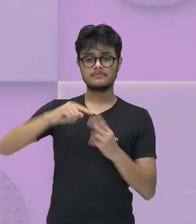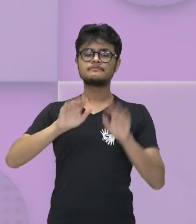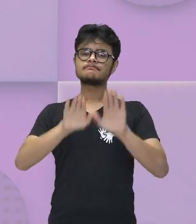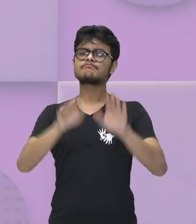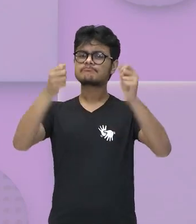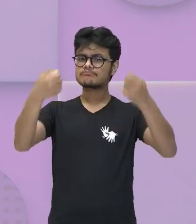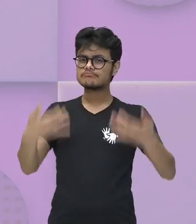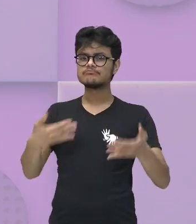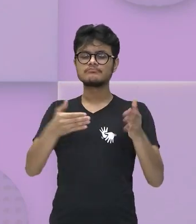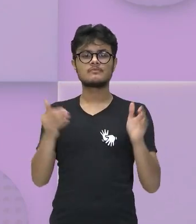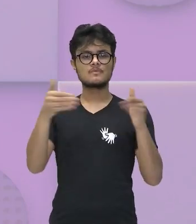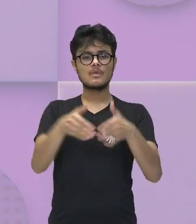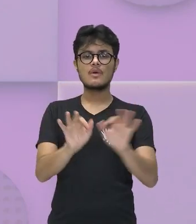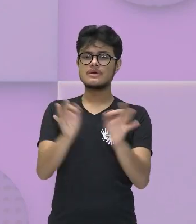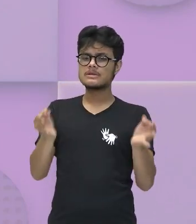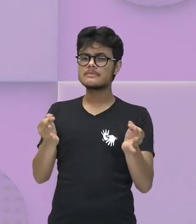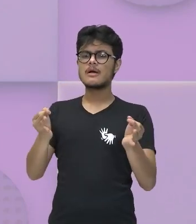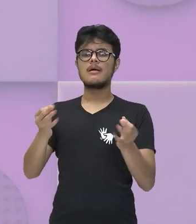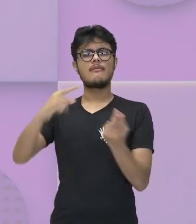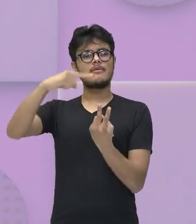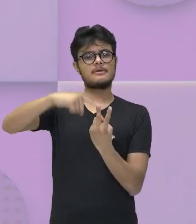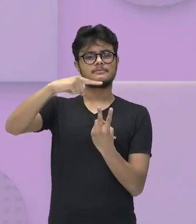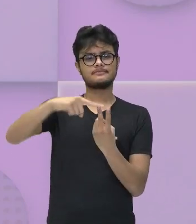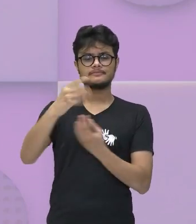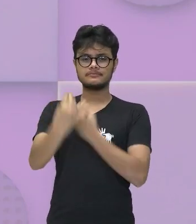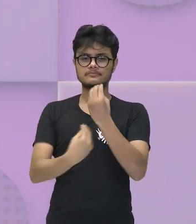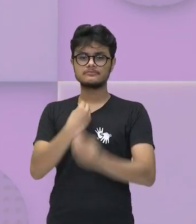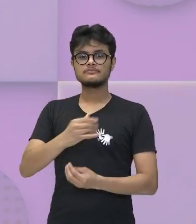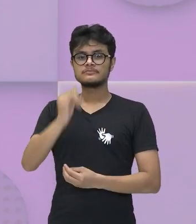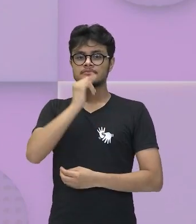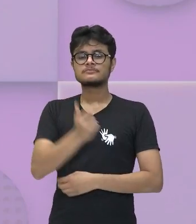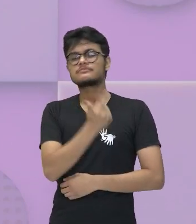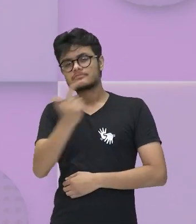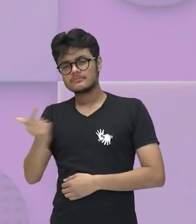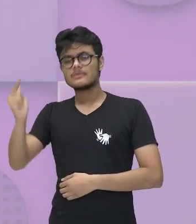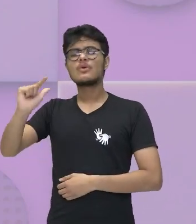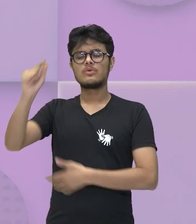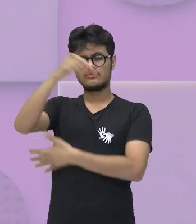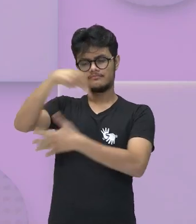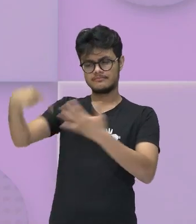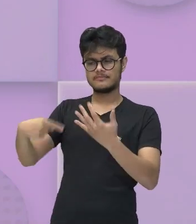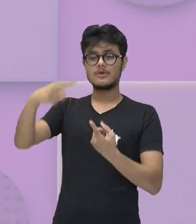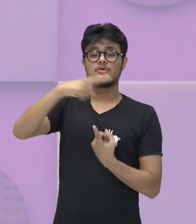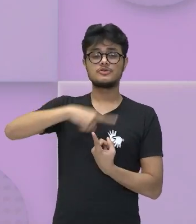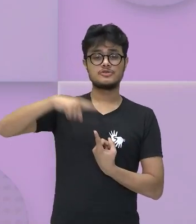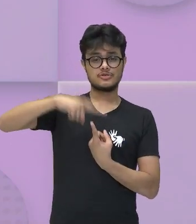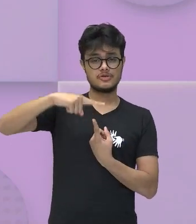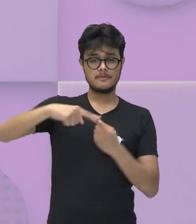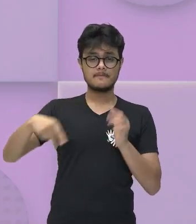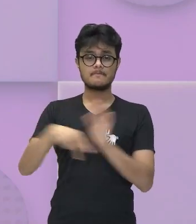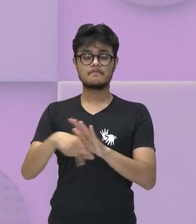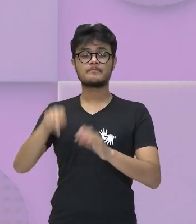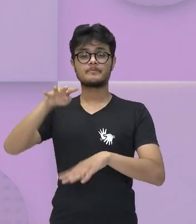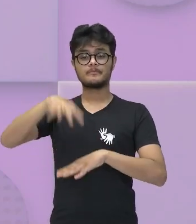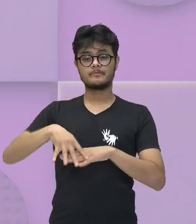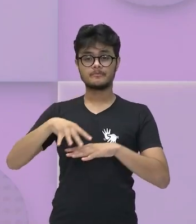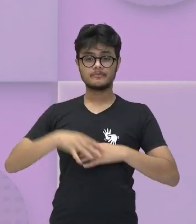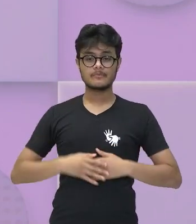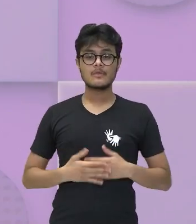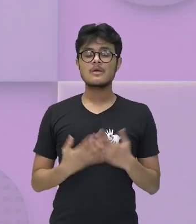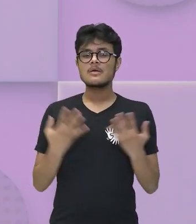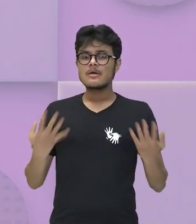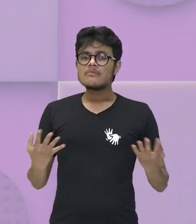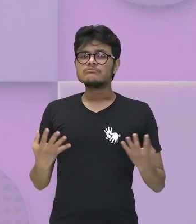a questão de simplificação de radical e outros segmentos e outras propriedades, beleza? Aplicando todas